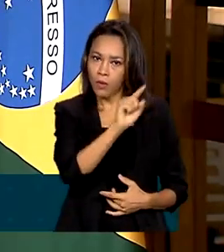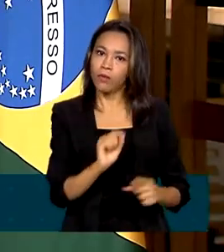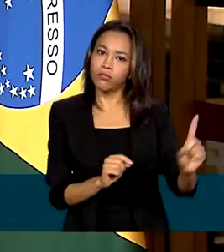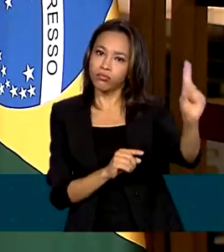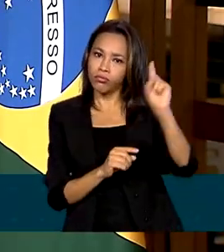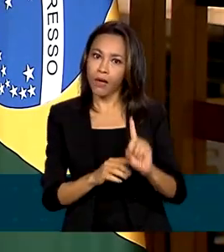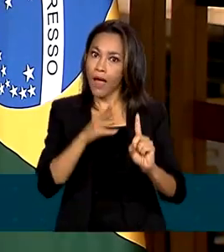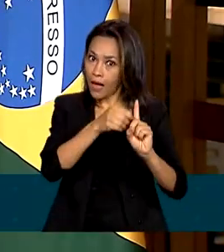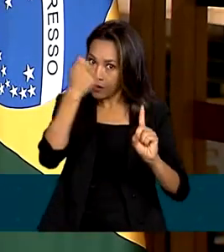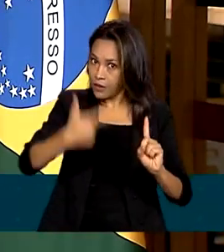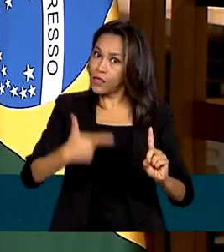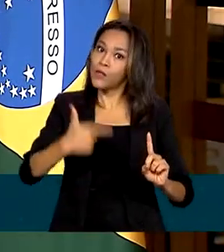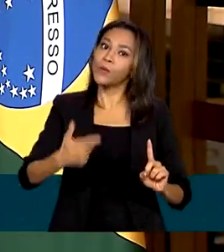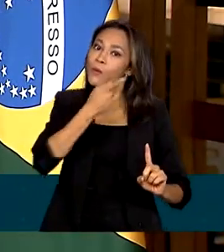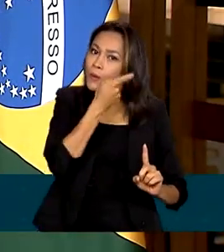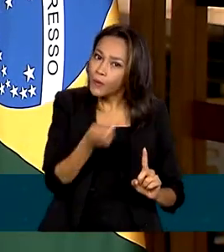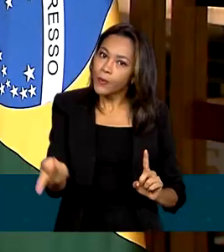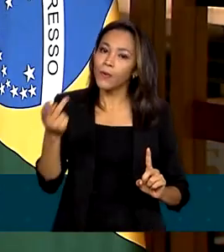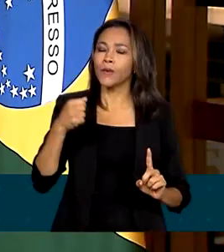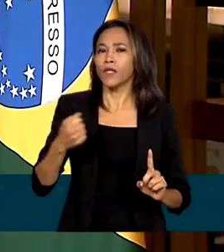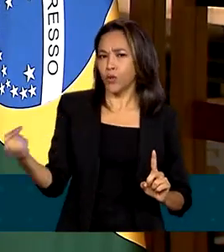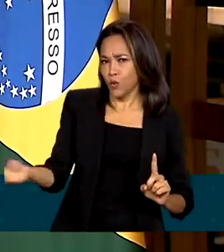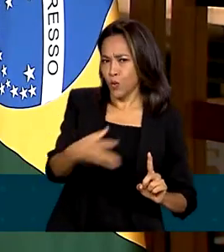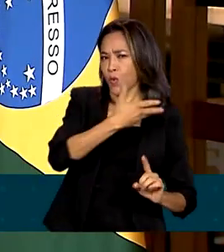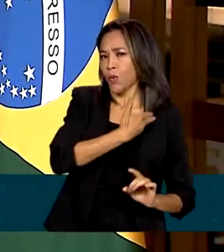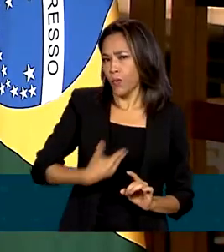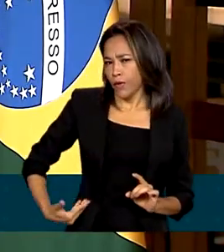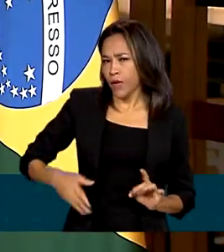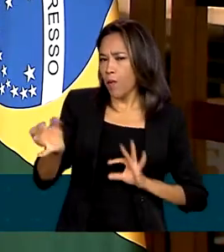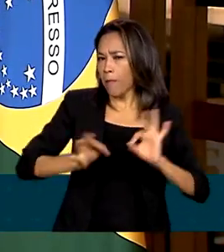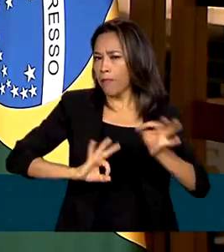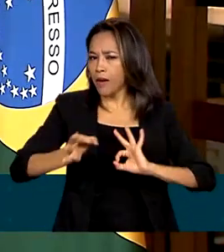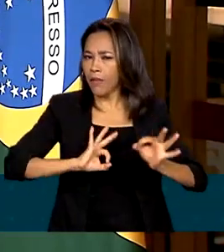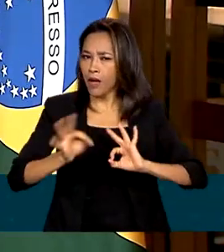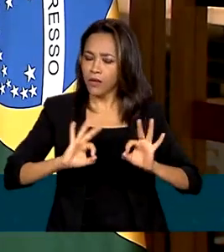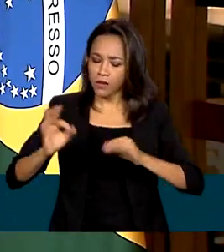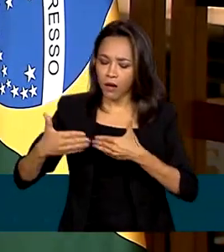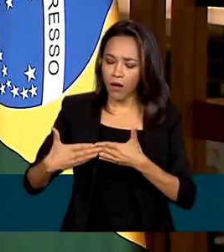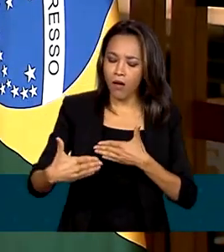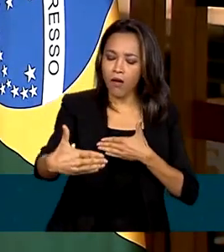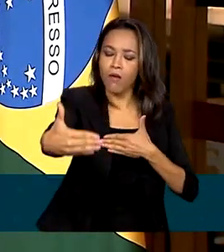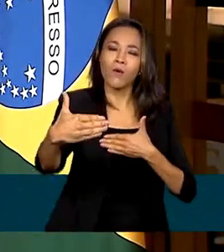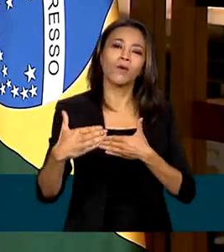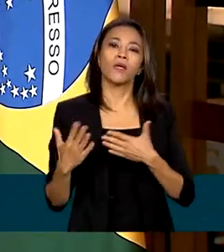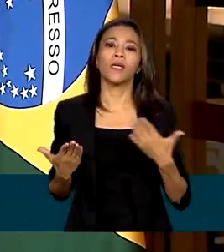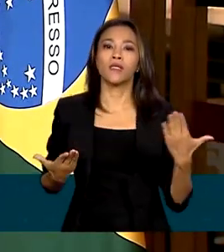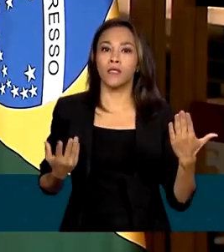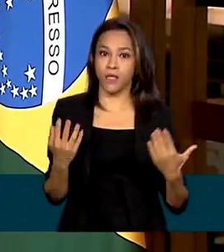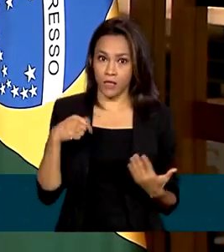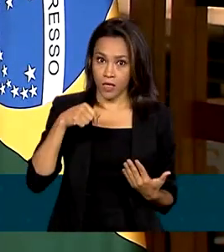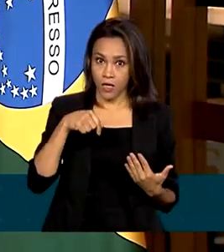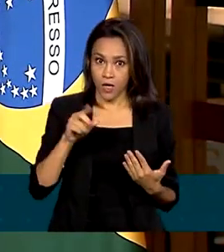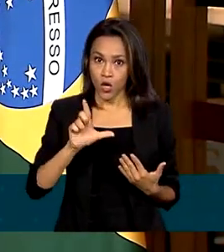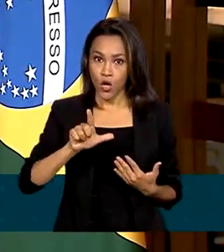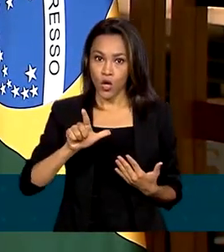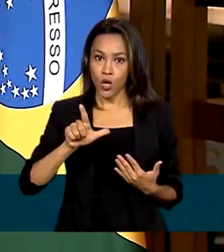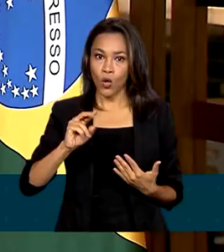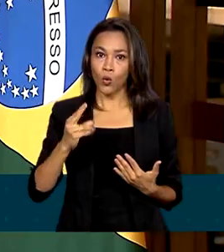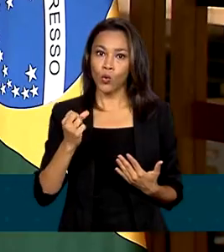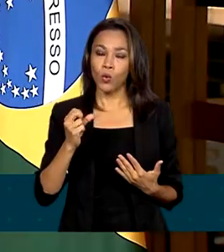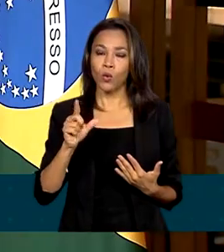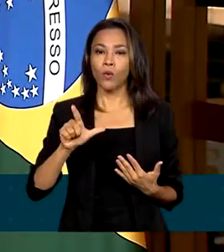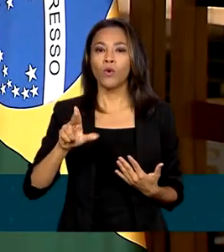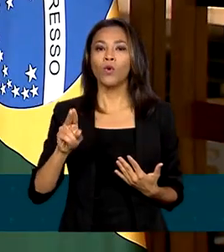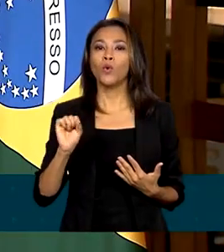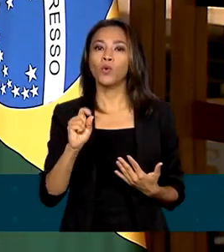desde o início do novo governo, é uma preparação para a Cimeira Luso-Brasileira, que deve acontecer entre